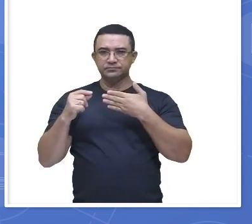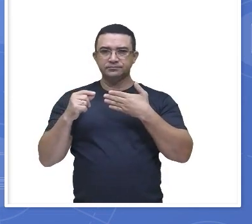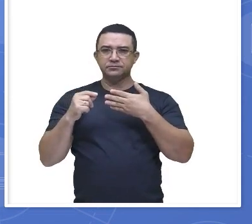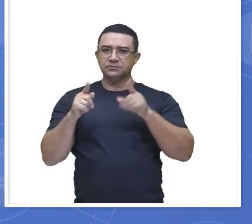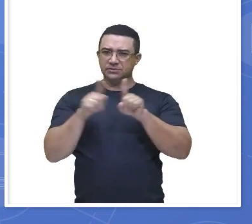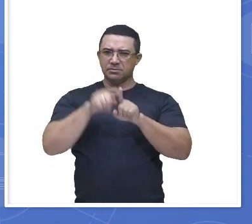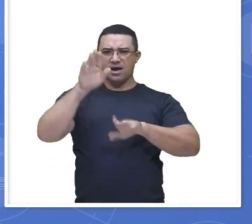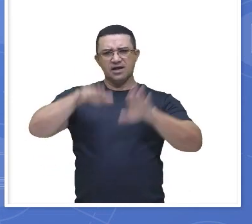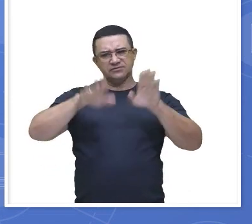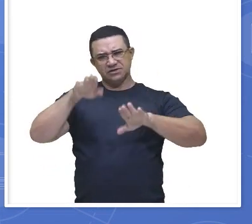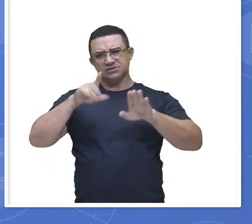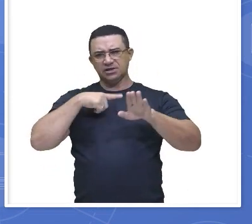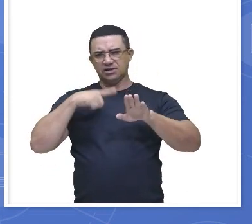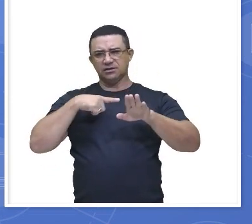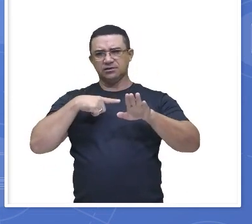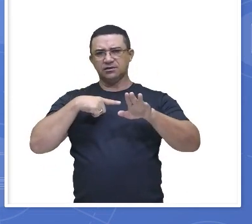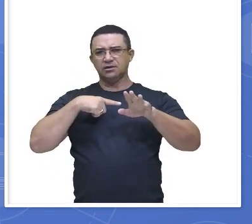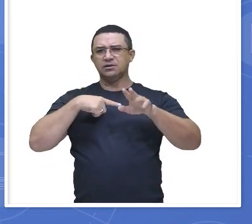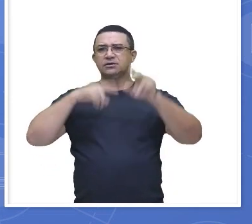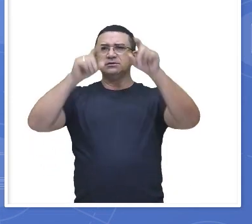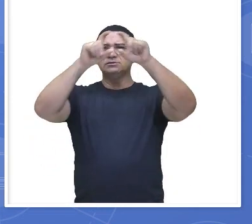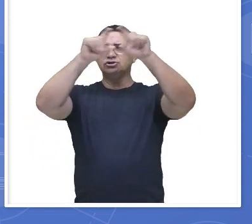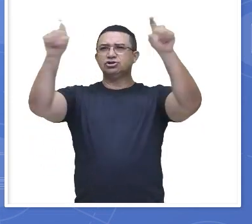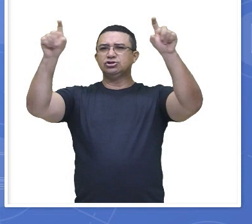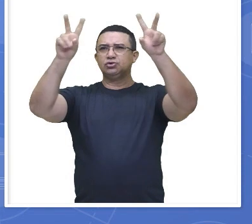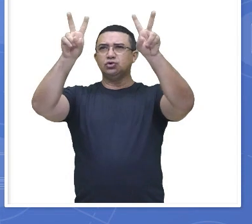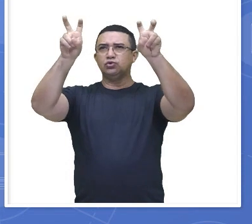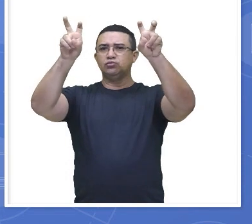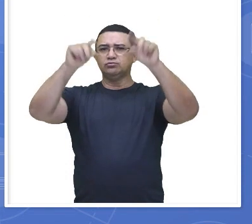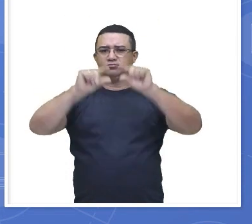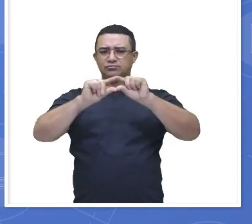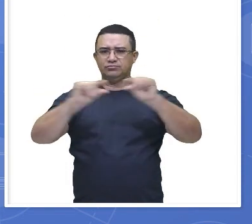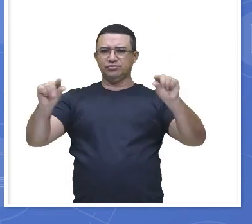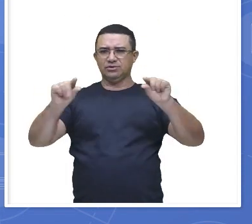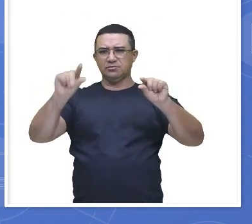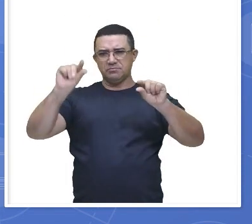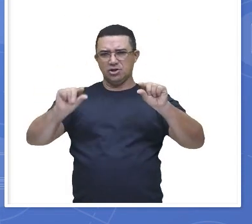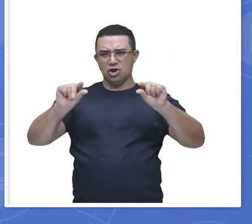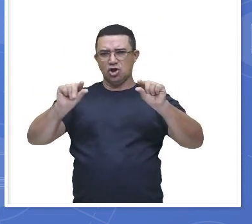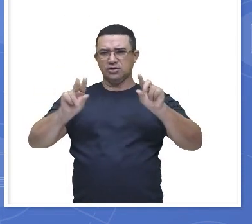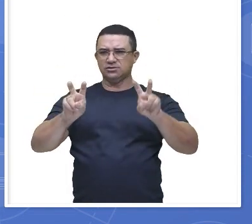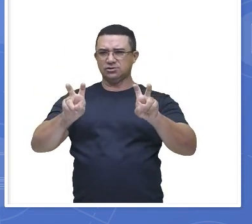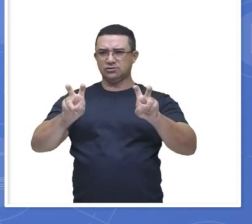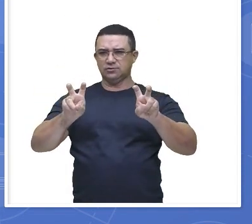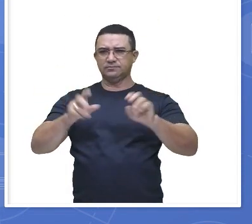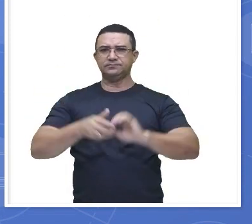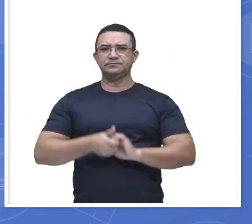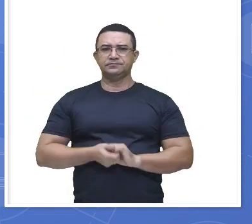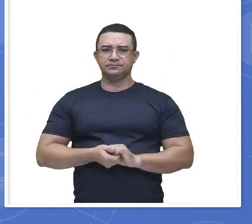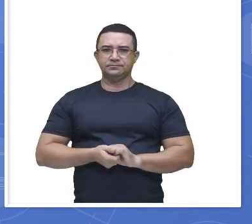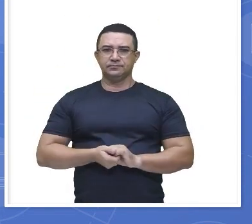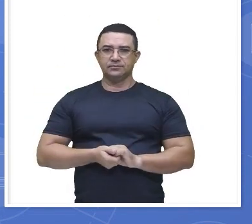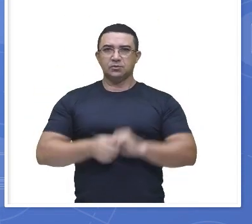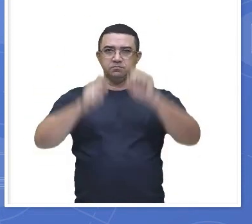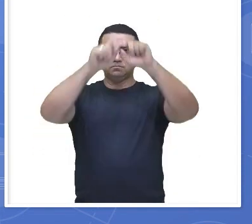um subtítulo, mas também, normalmente, é um título chamativo, né? Porque a ideia é que esse título te chame a atenção.